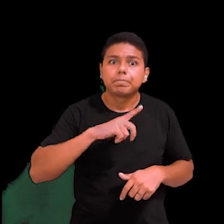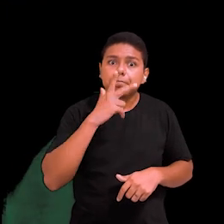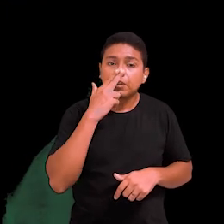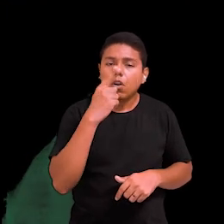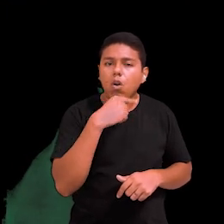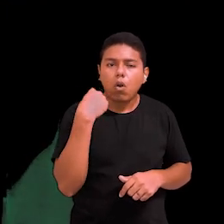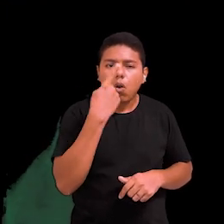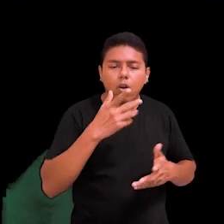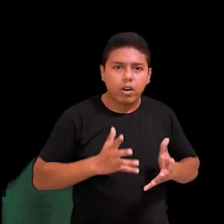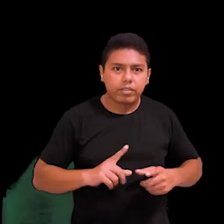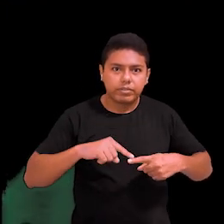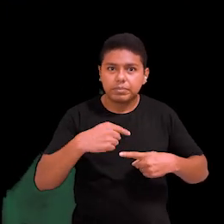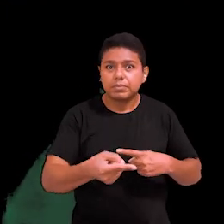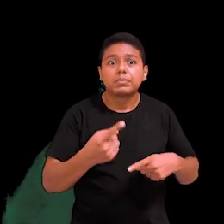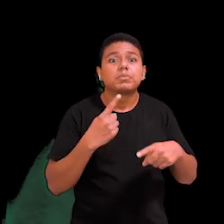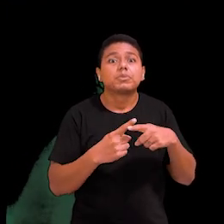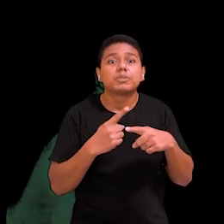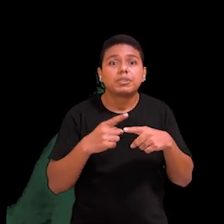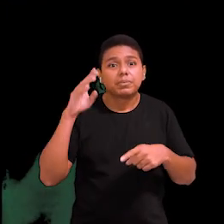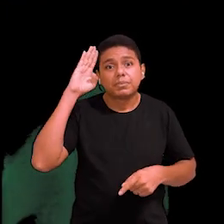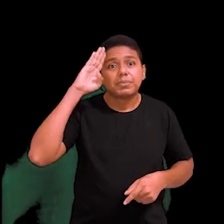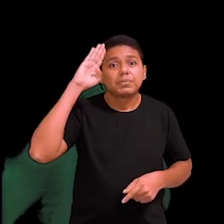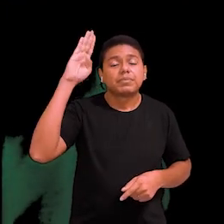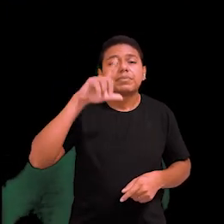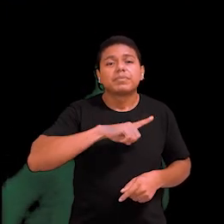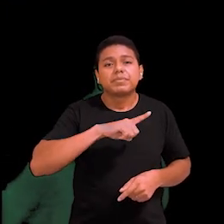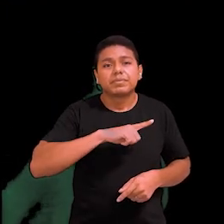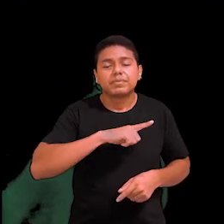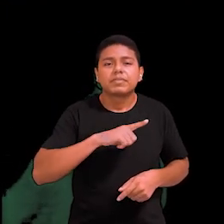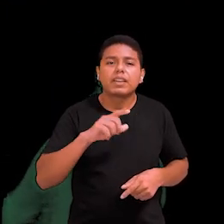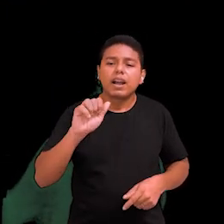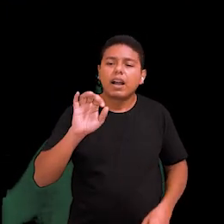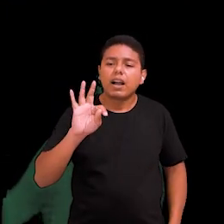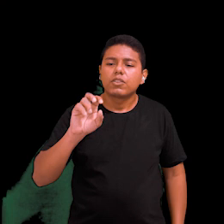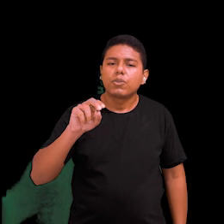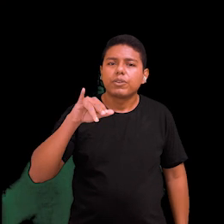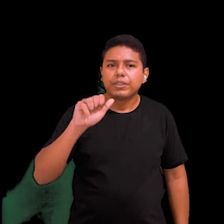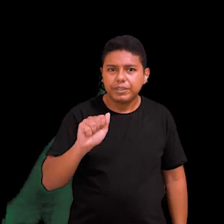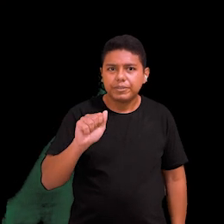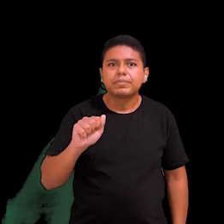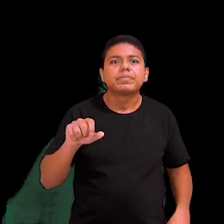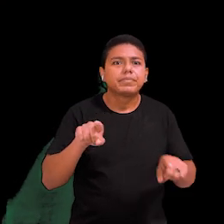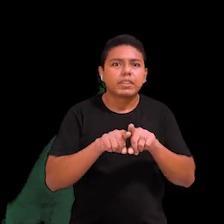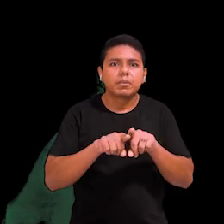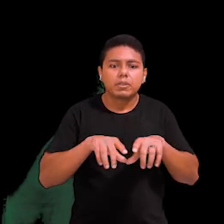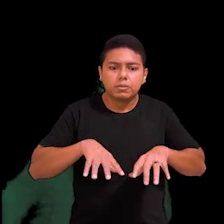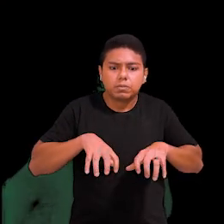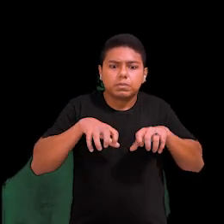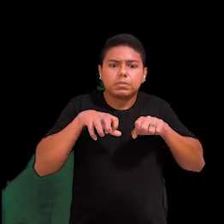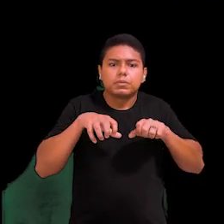essas intercorrências são mais frequentes nas primeiras horas pós-parto, porque elas são principalmente causadas por